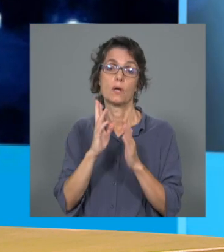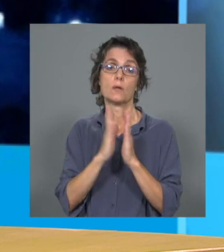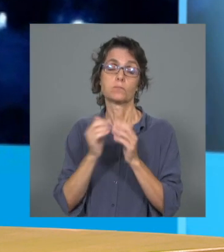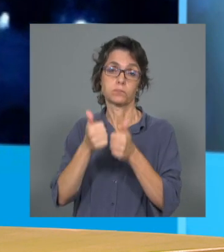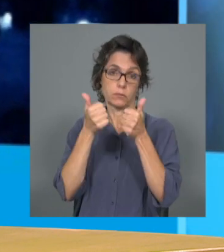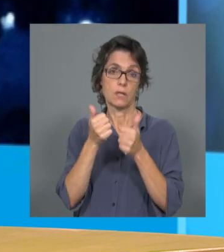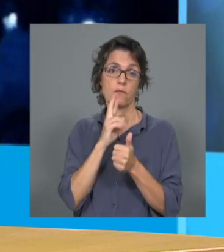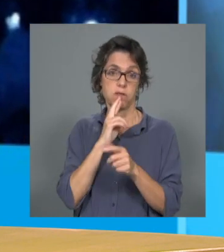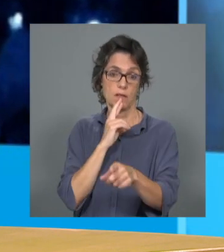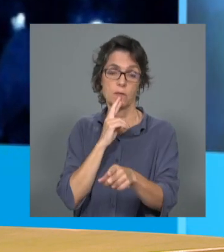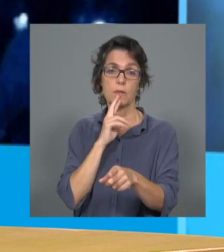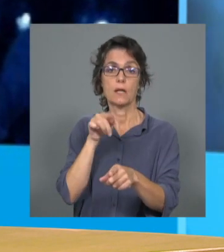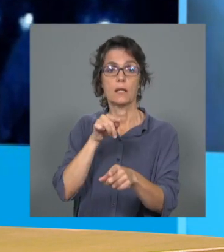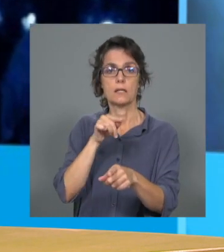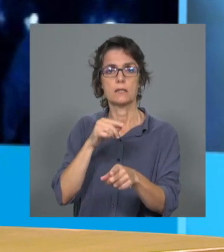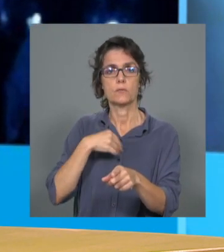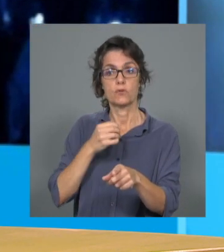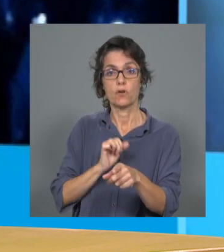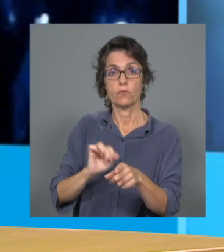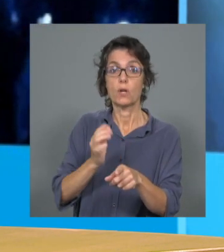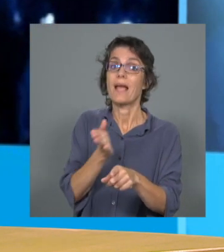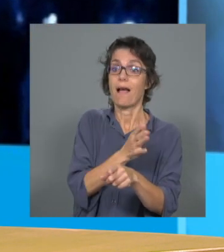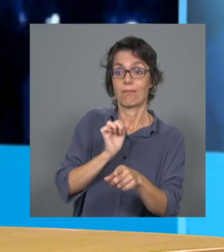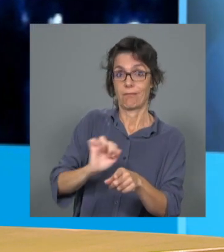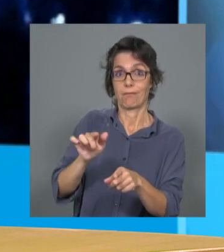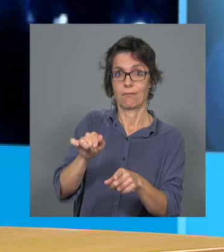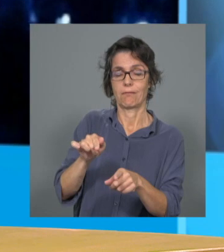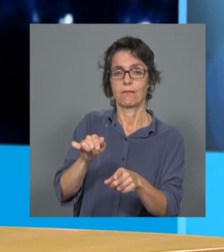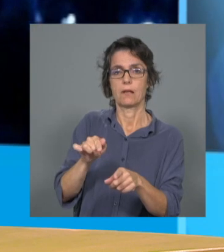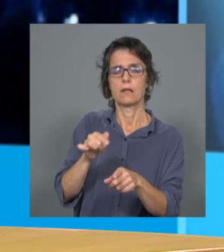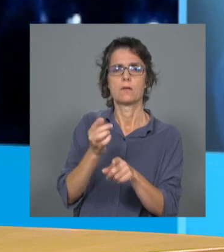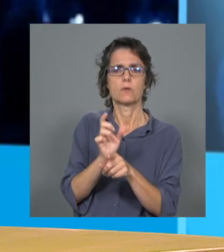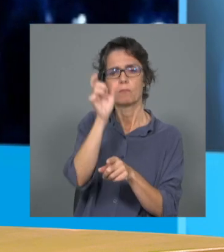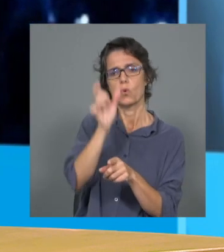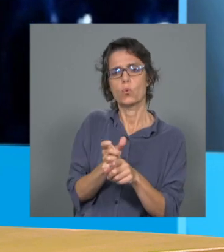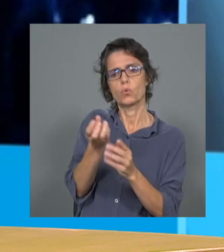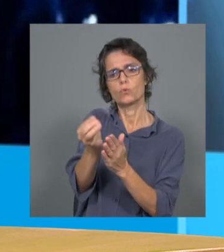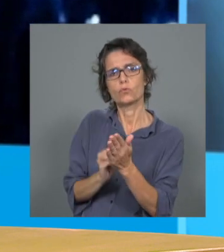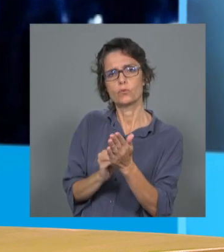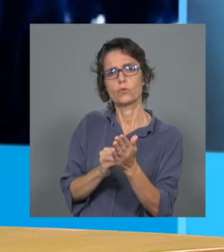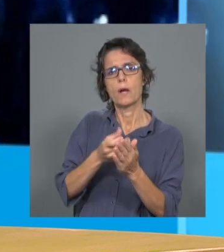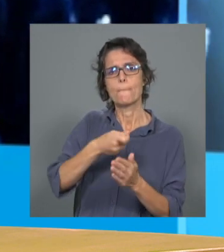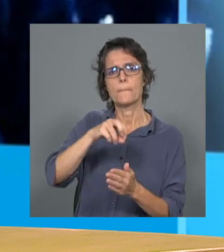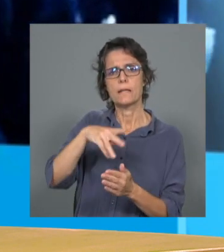trazer temas antes dele, por exemplo, em crónicas como a Pena Mansa,